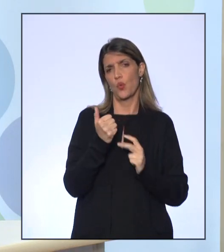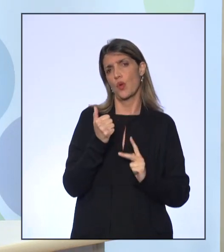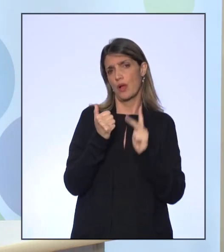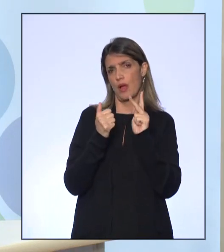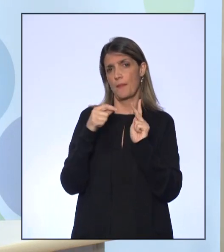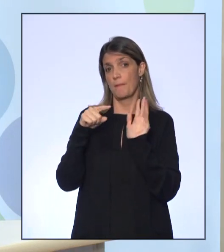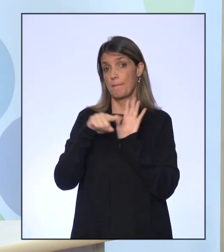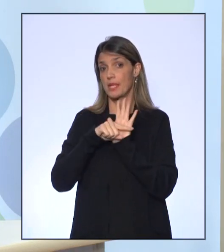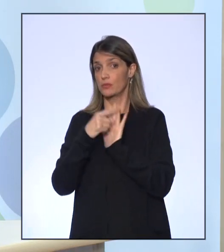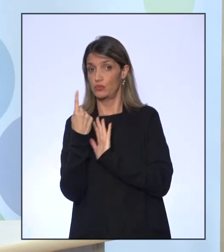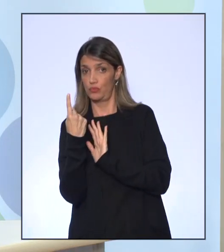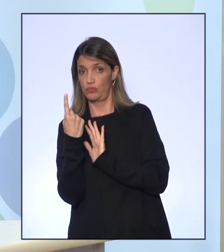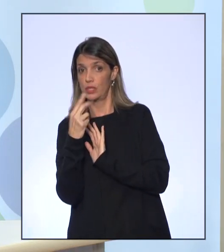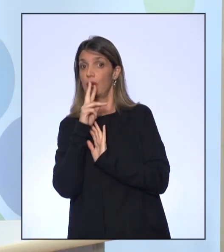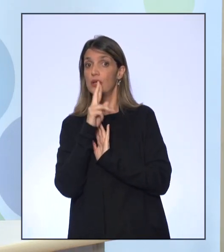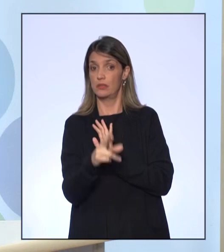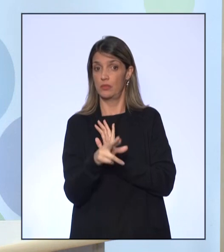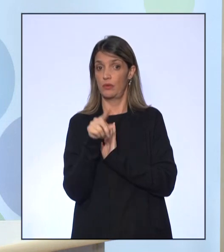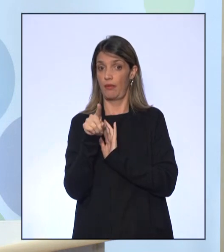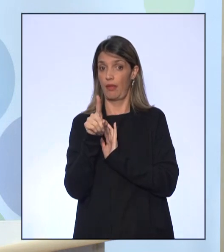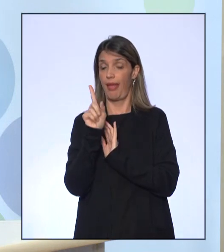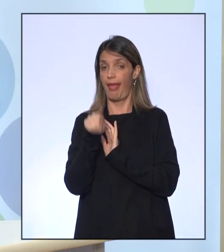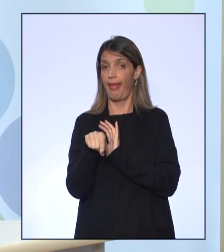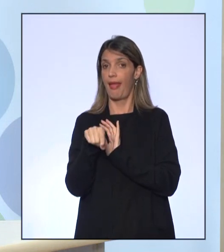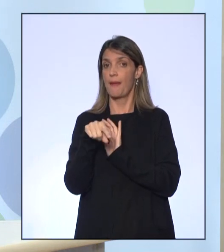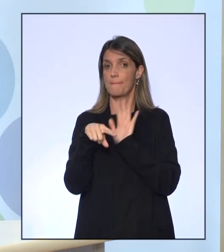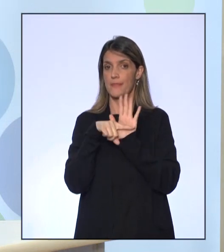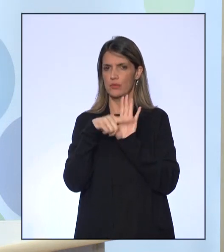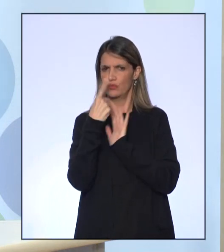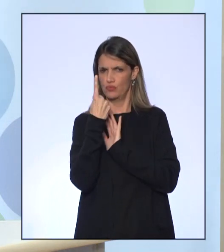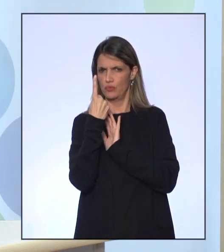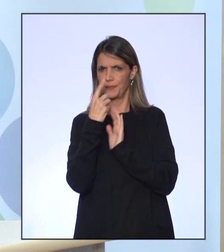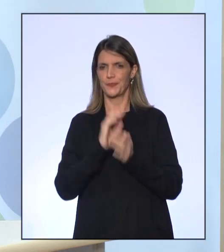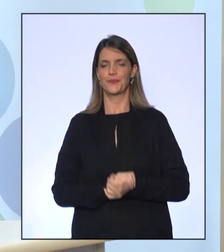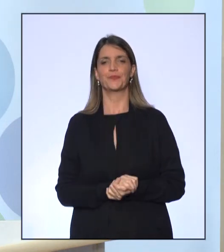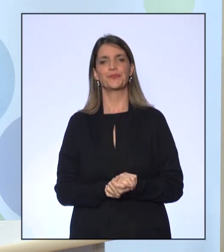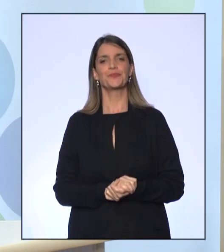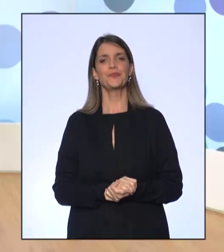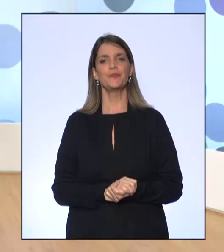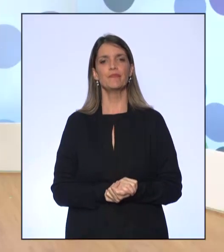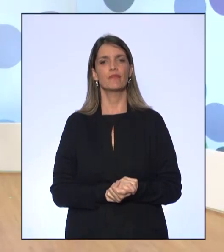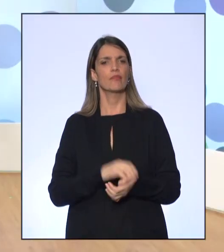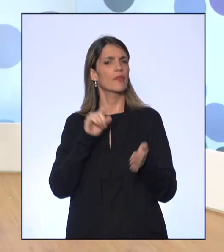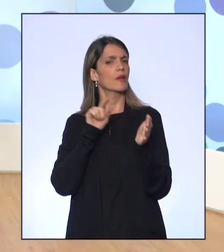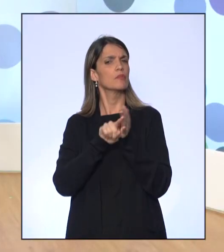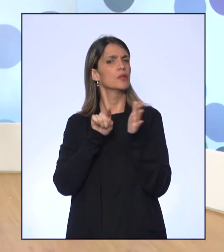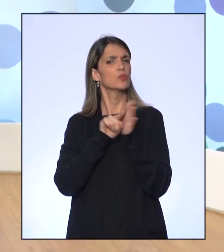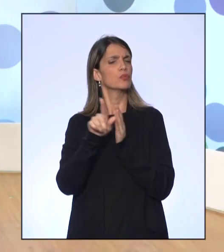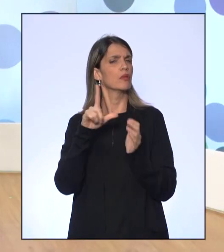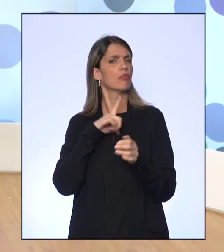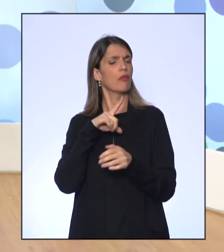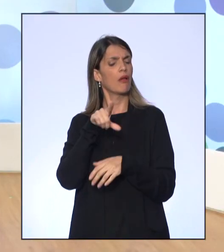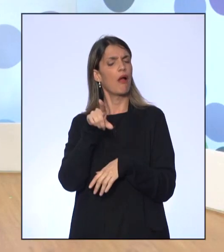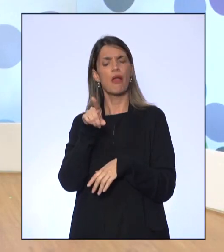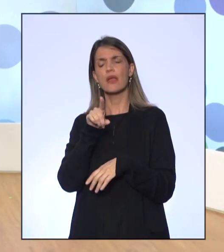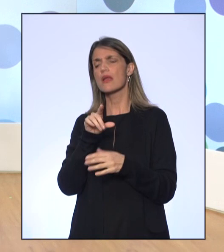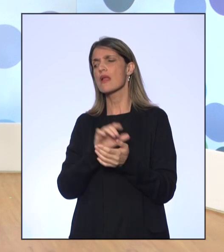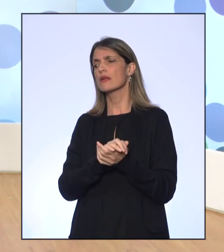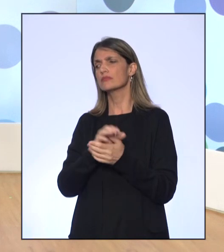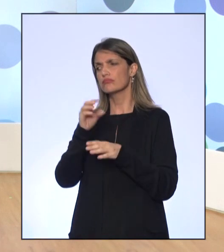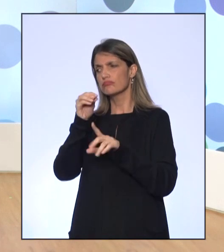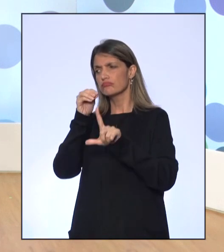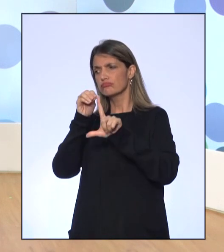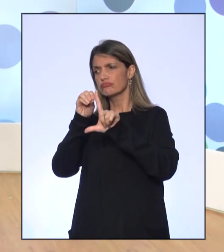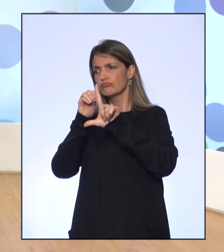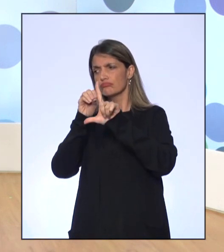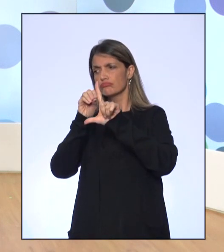-1. Então, a resposta para esse modelo é -1, beleza? Alguém tem alguma pergunta, algum questionamento no chat, alguma coisa? Vamos